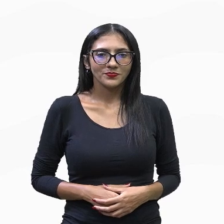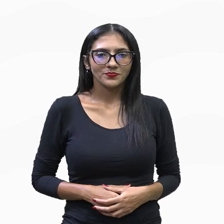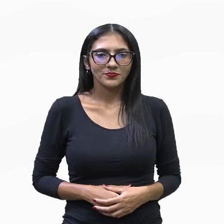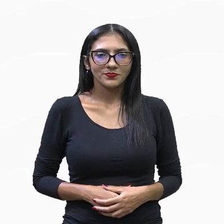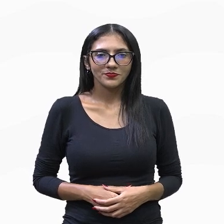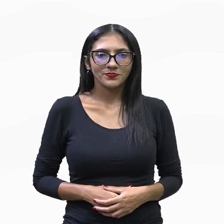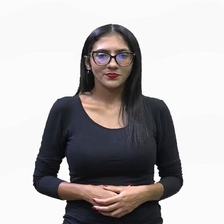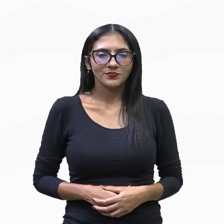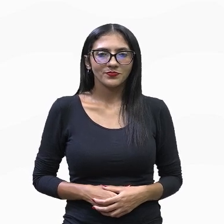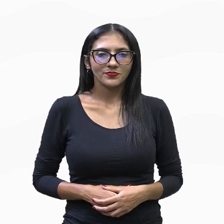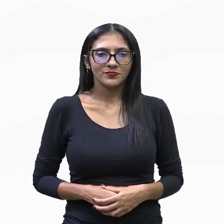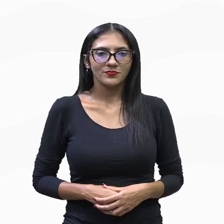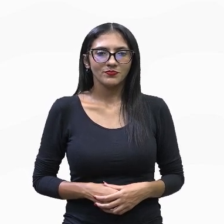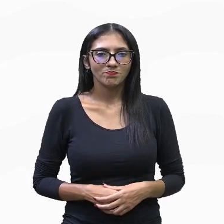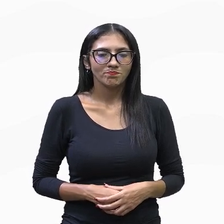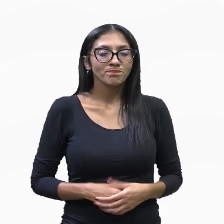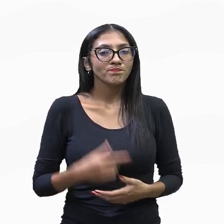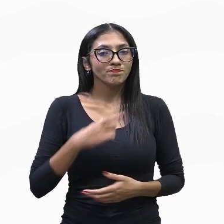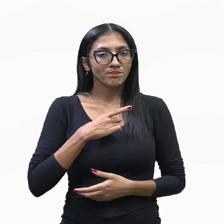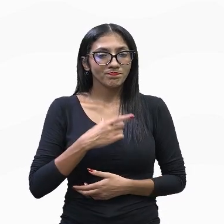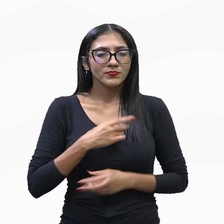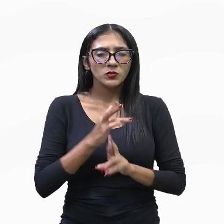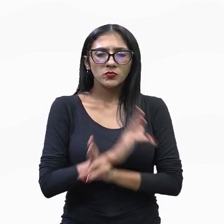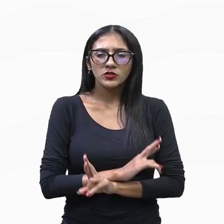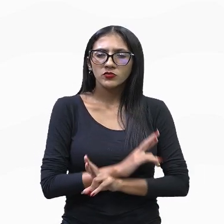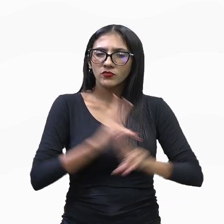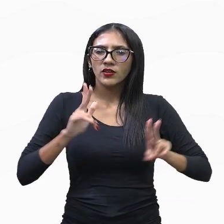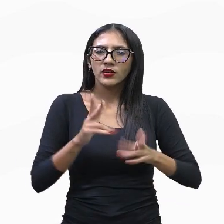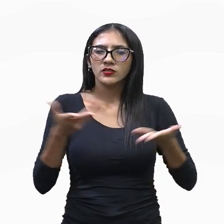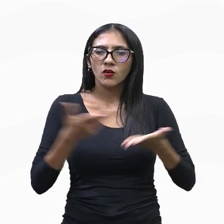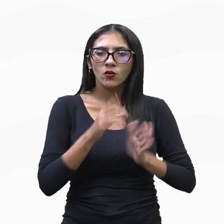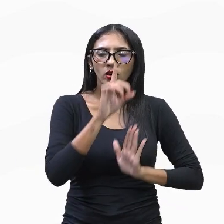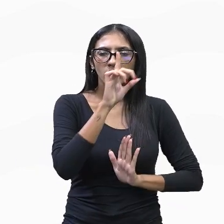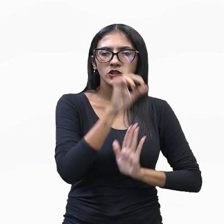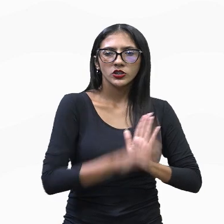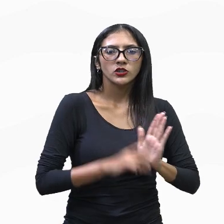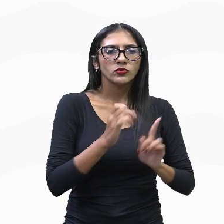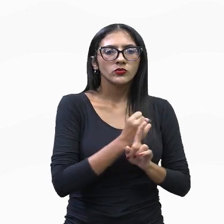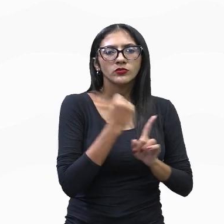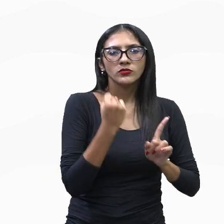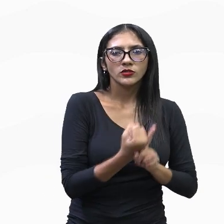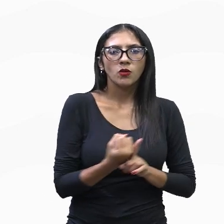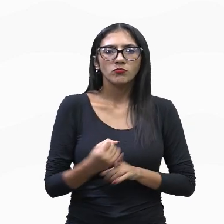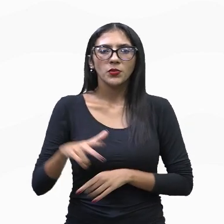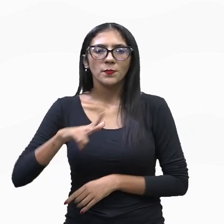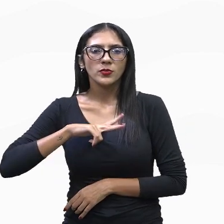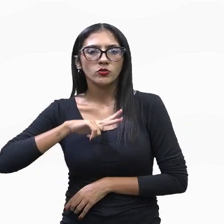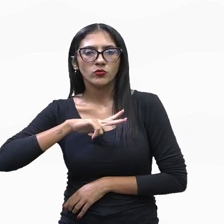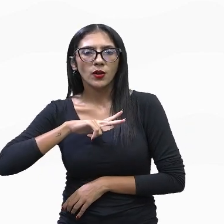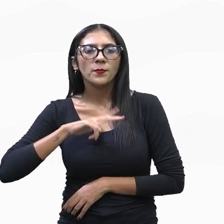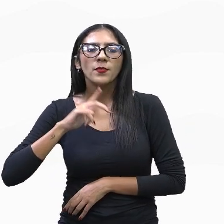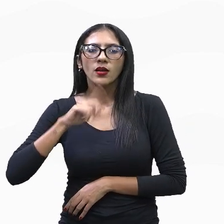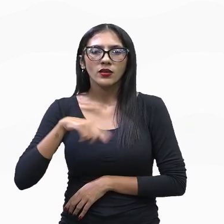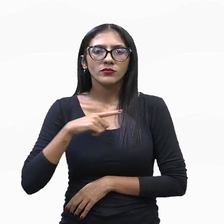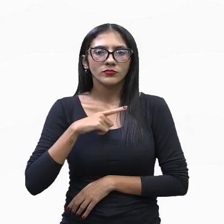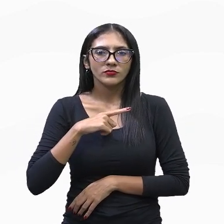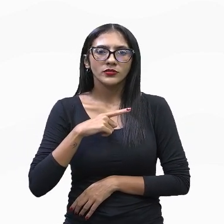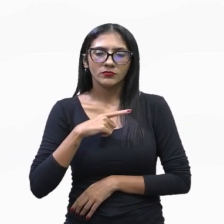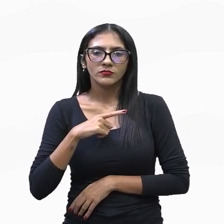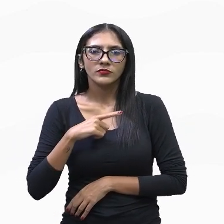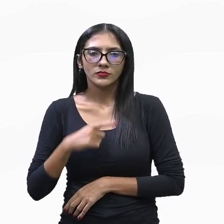Adiante. A grande diferença entre direito público e privado é